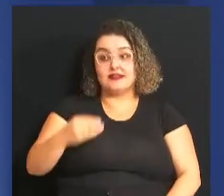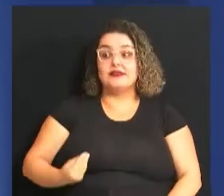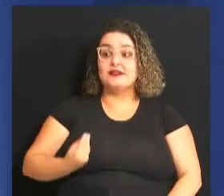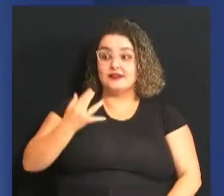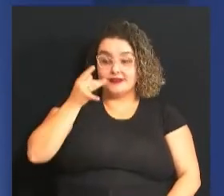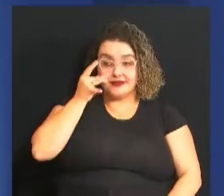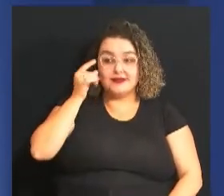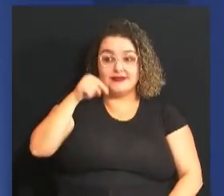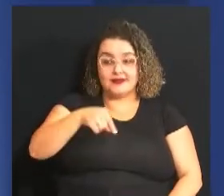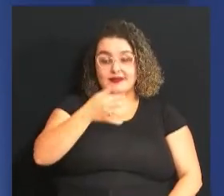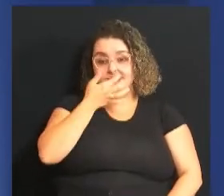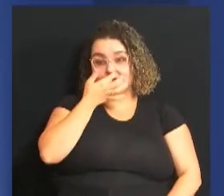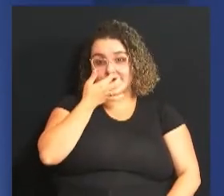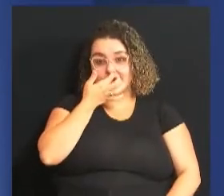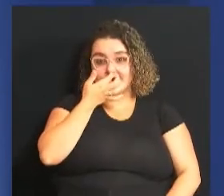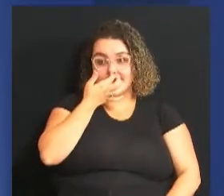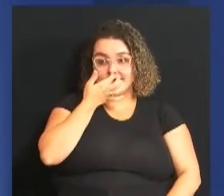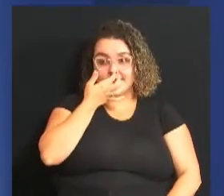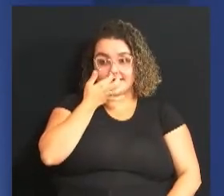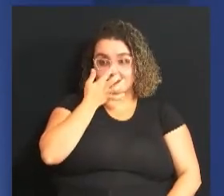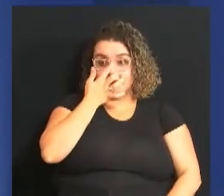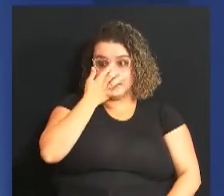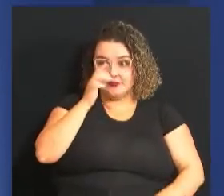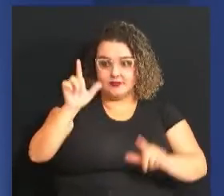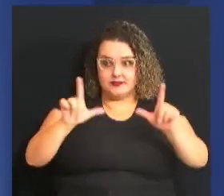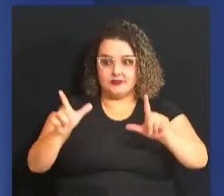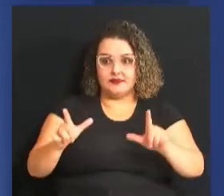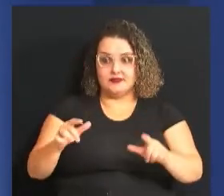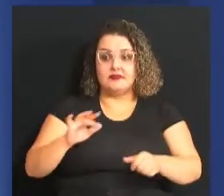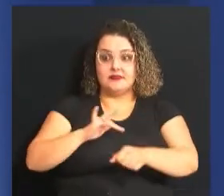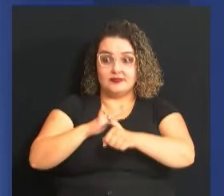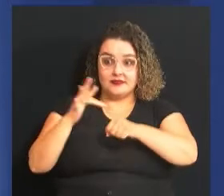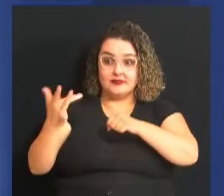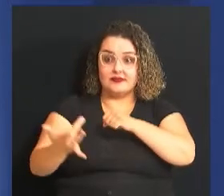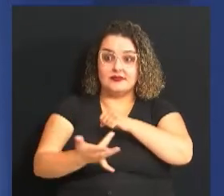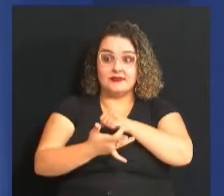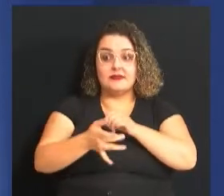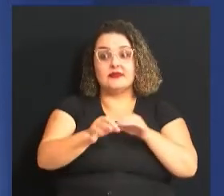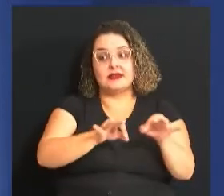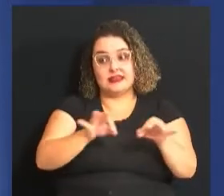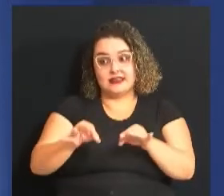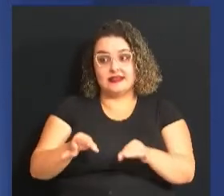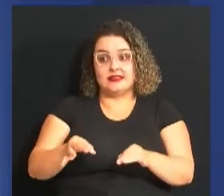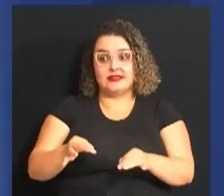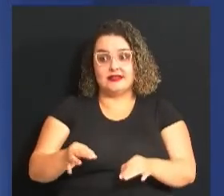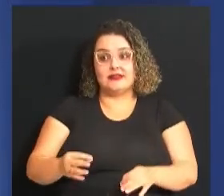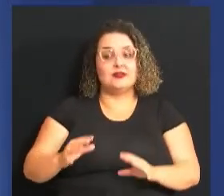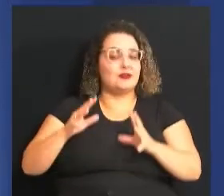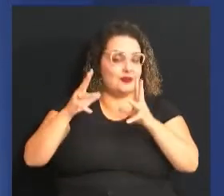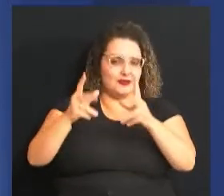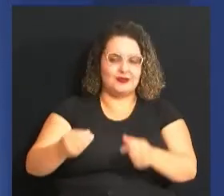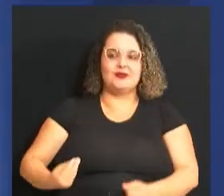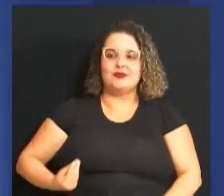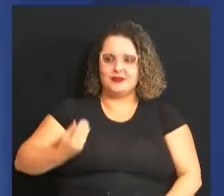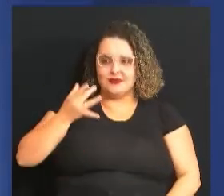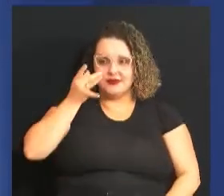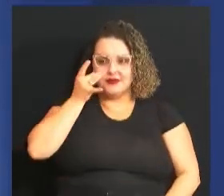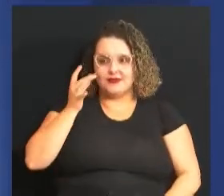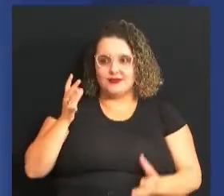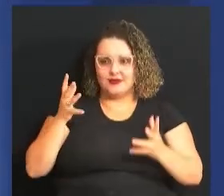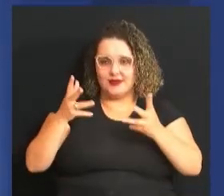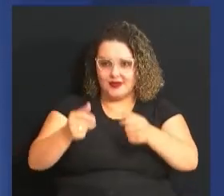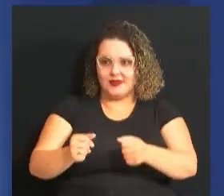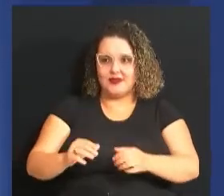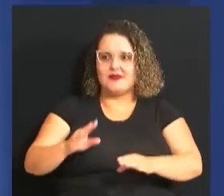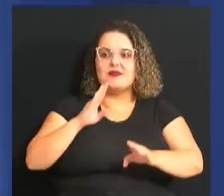vivo aqui pela tela da TV e também por meio das nossas redes sociais. Esse programa está sendo transmitido tudinho ao vivo, na íntegra, no Facebook